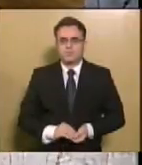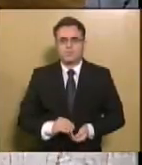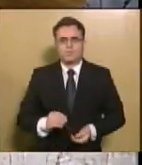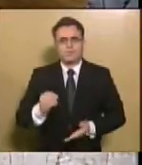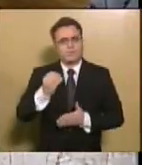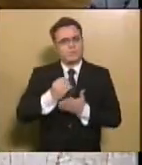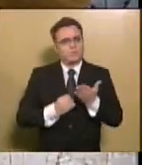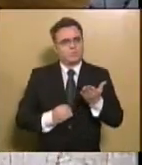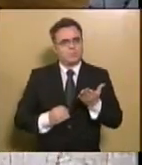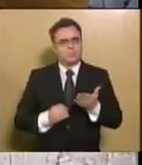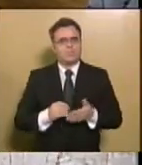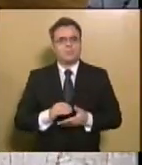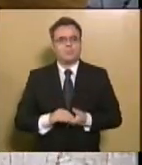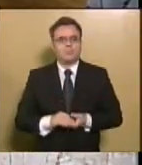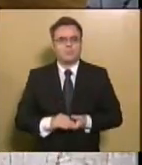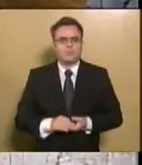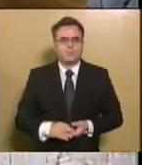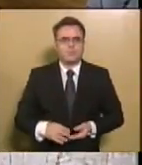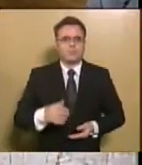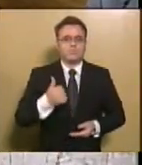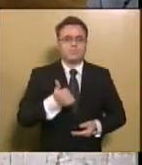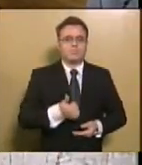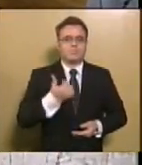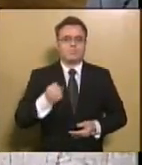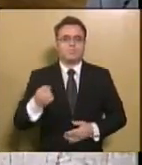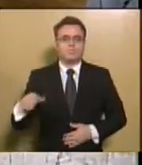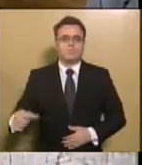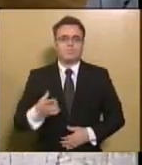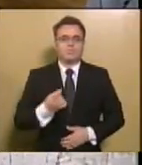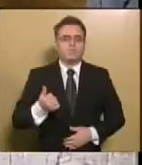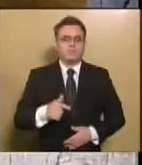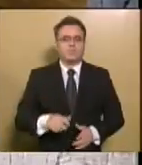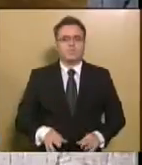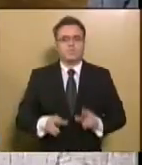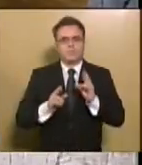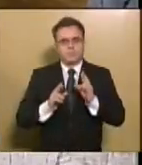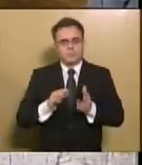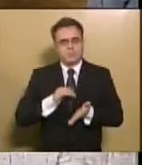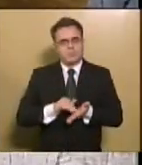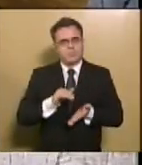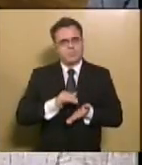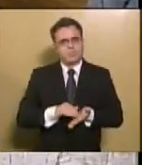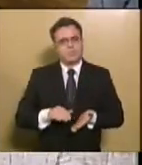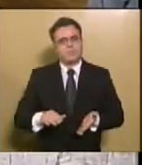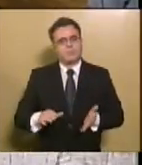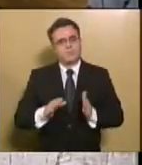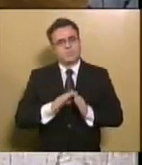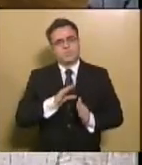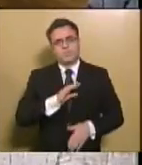Ofício de número 189, 2017, da Secretaria do Estado da Casa Civil.